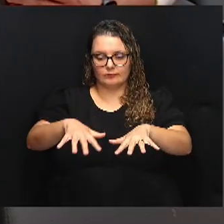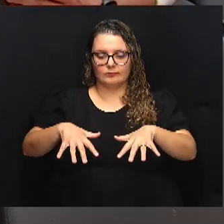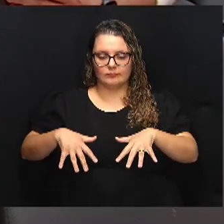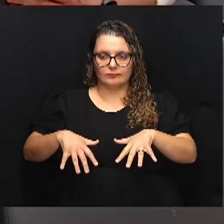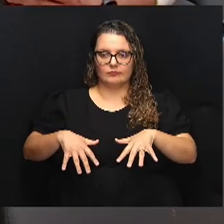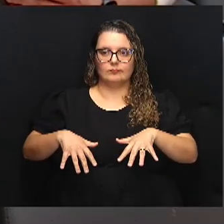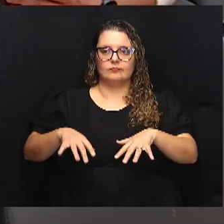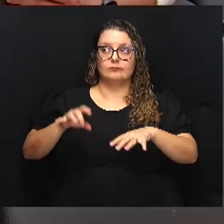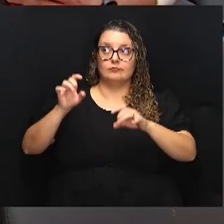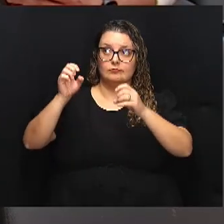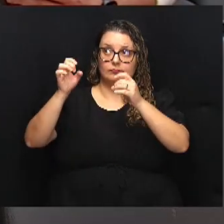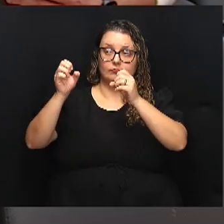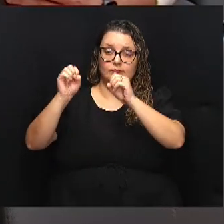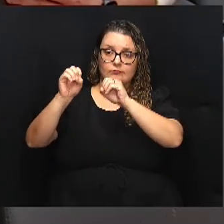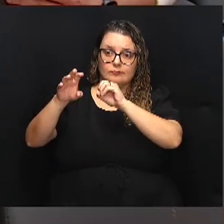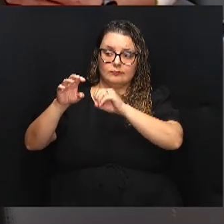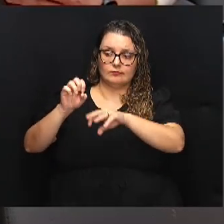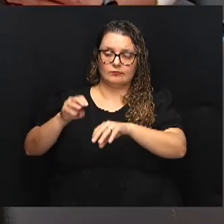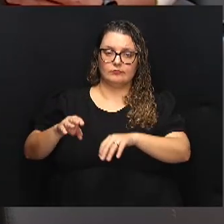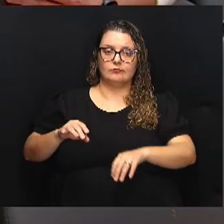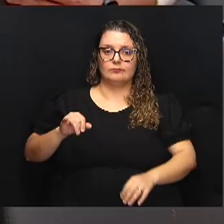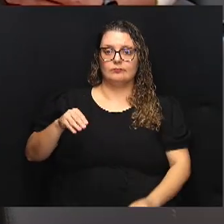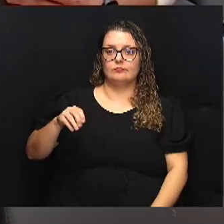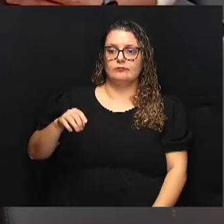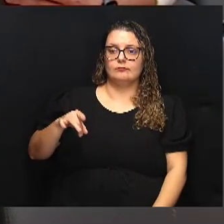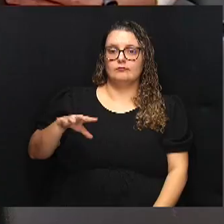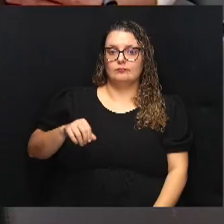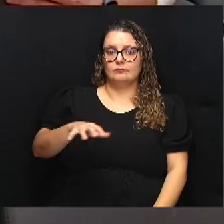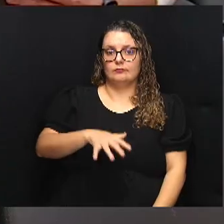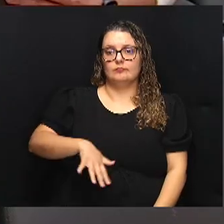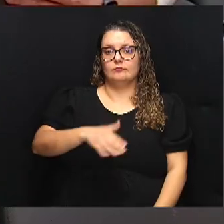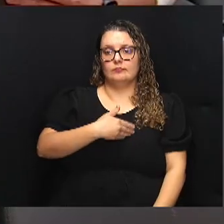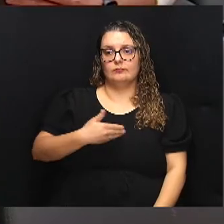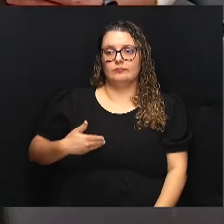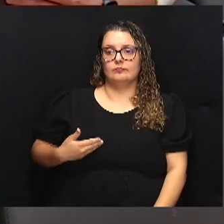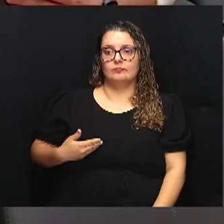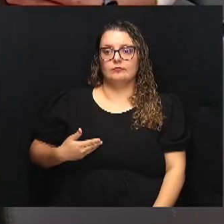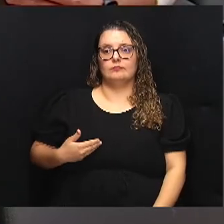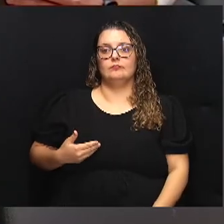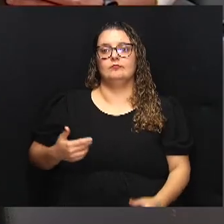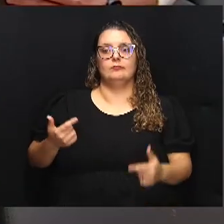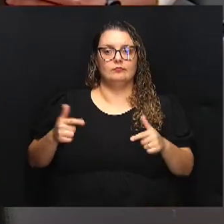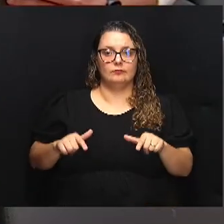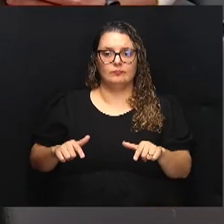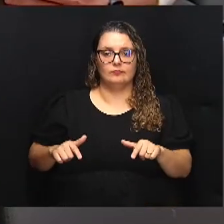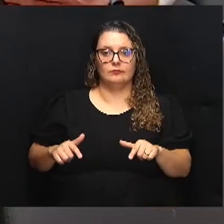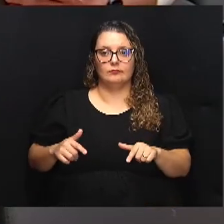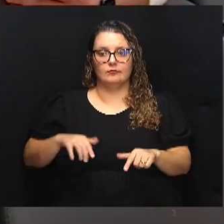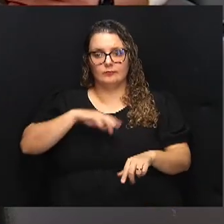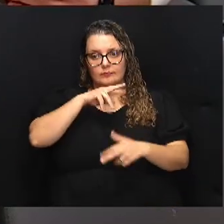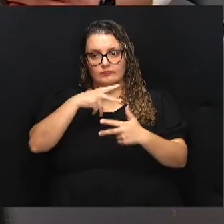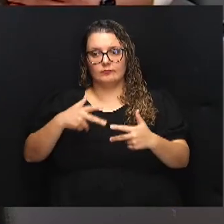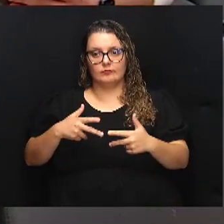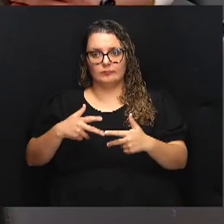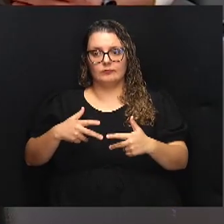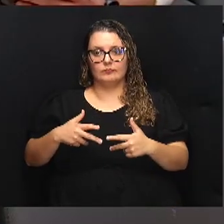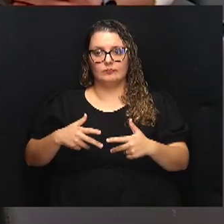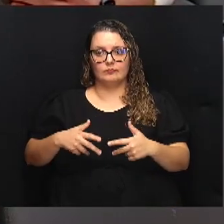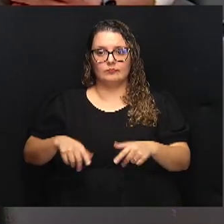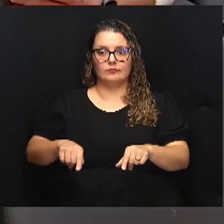placas de sinalização nas imediações de espaços públicos destinados à convivência de lazer dos animais domésticos, como os paracãos,